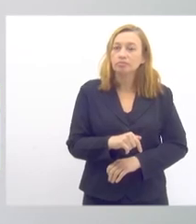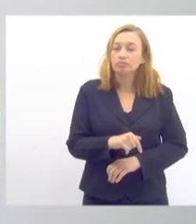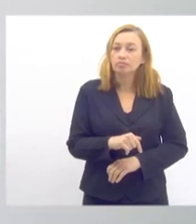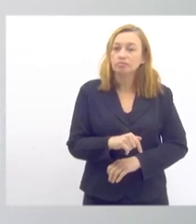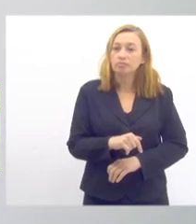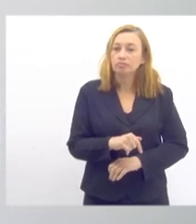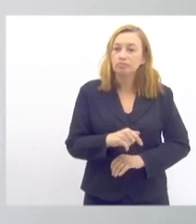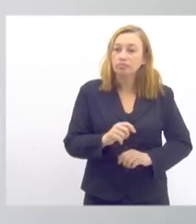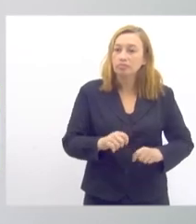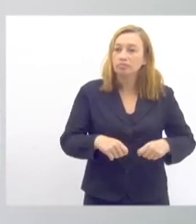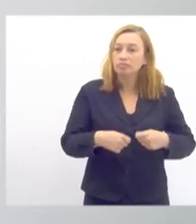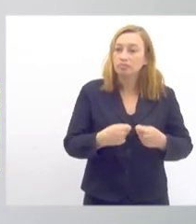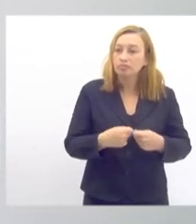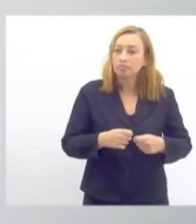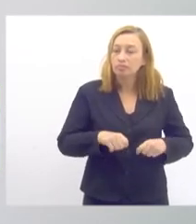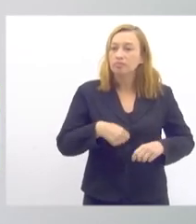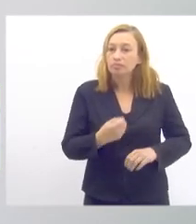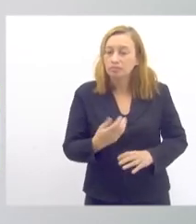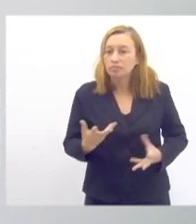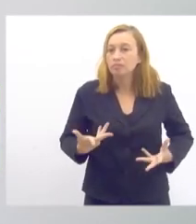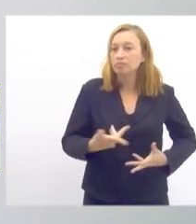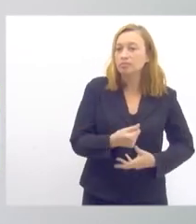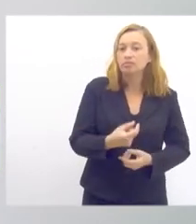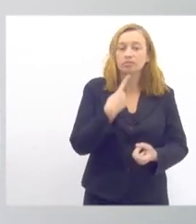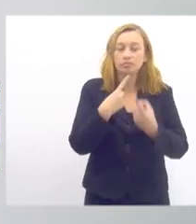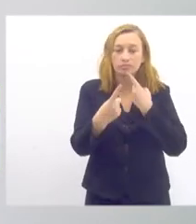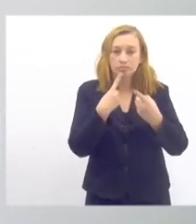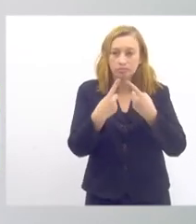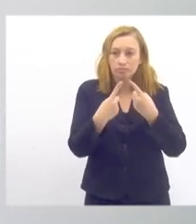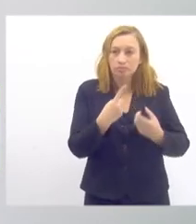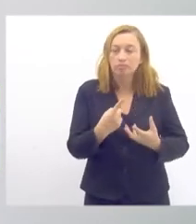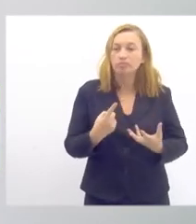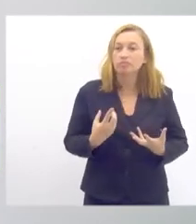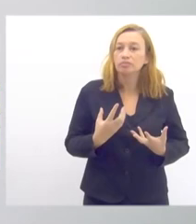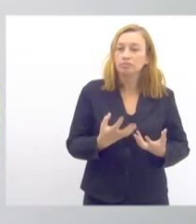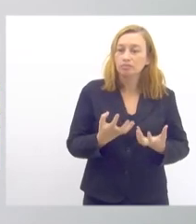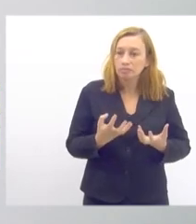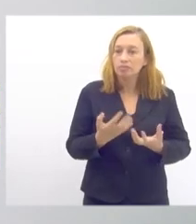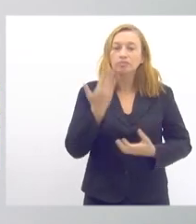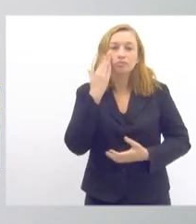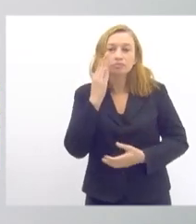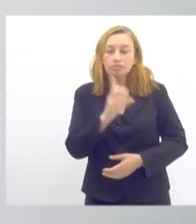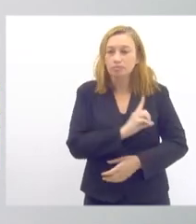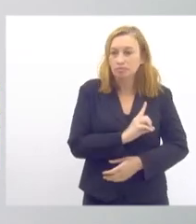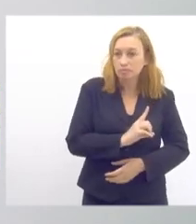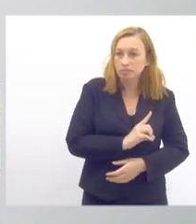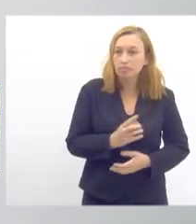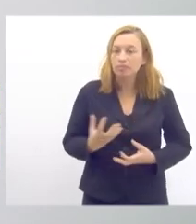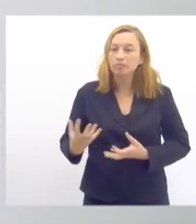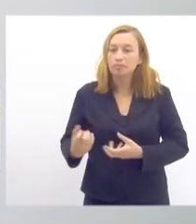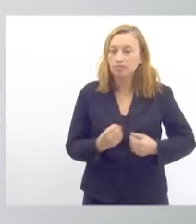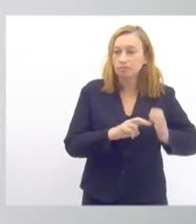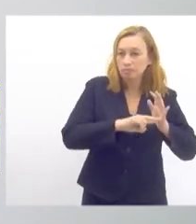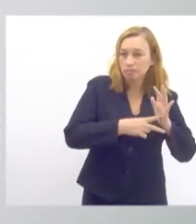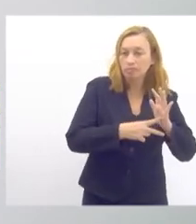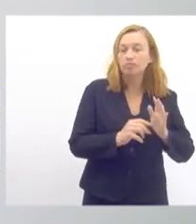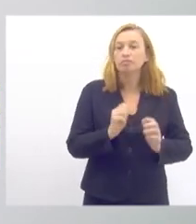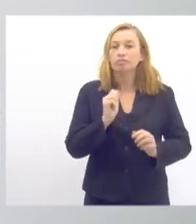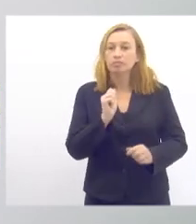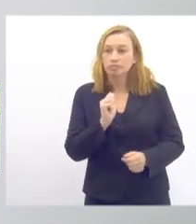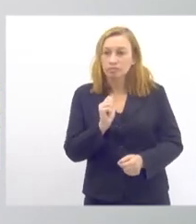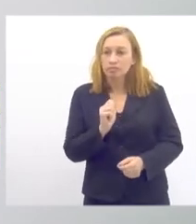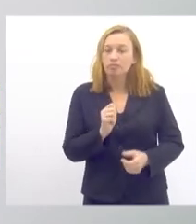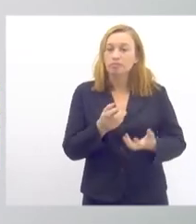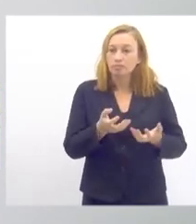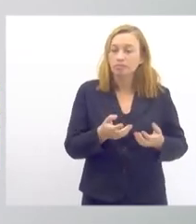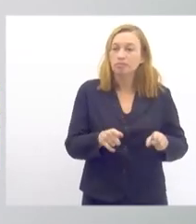distensione e dê efetividade a esse diálogo que a gente aposta e que a gente entende que o Detran, quando vem aqui, quando recebe o sindicato, também tem apostado. Mas ele